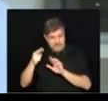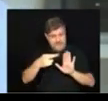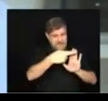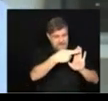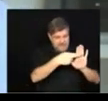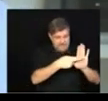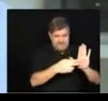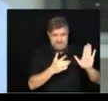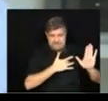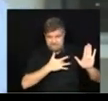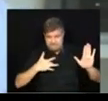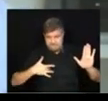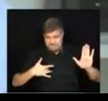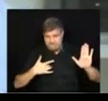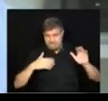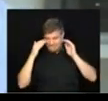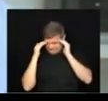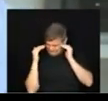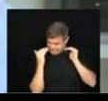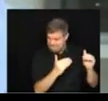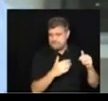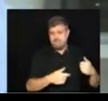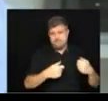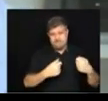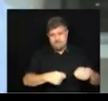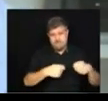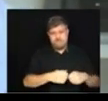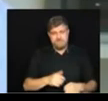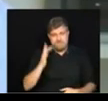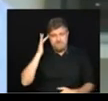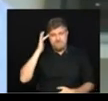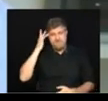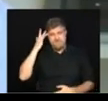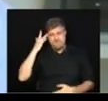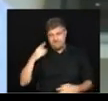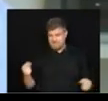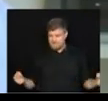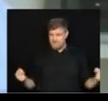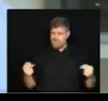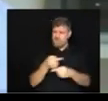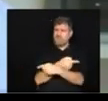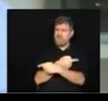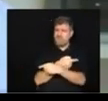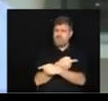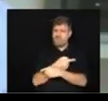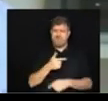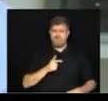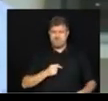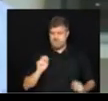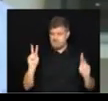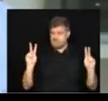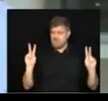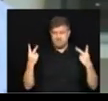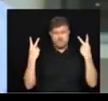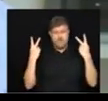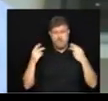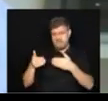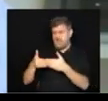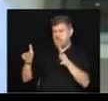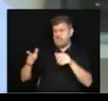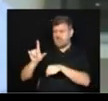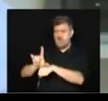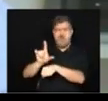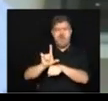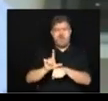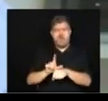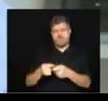segurança estão aí. Então, realmente, eu acho até uma coisa um pouco contraditória abrir shopping, abrir,